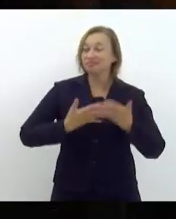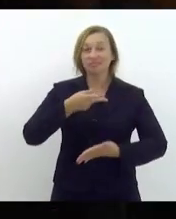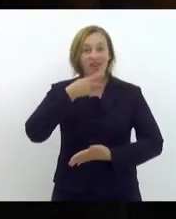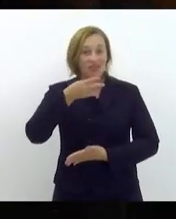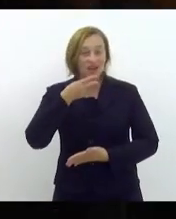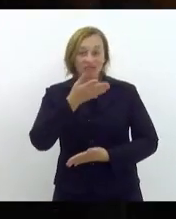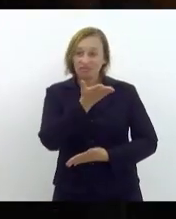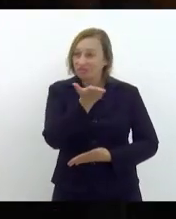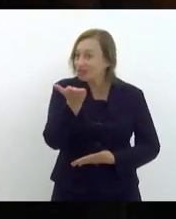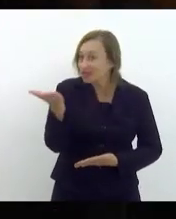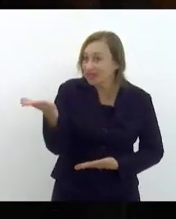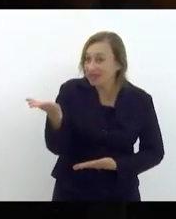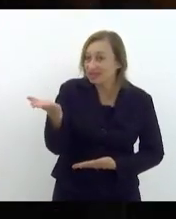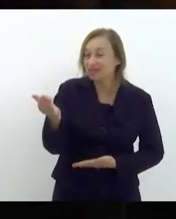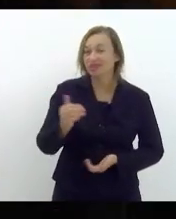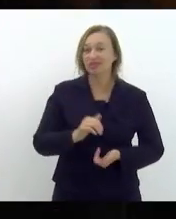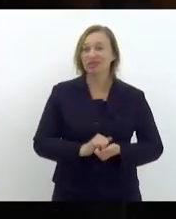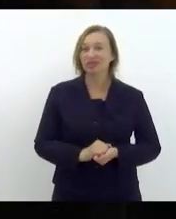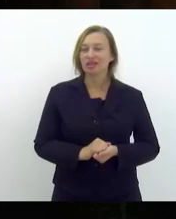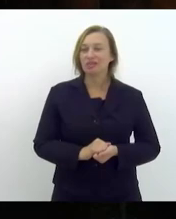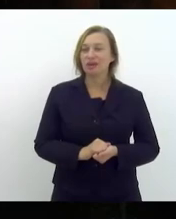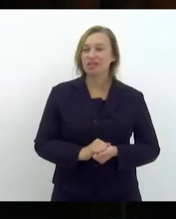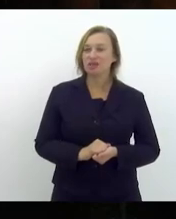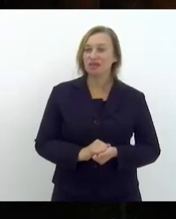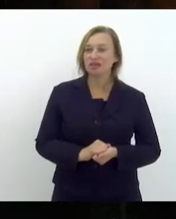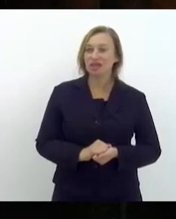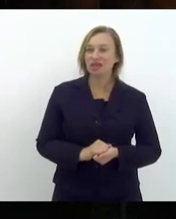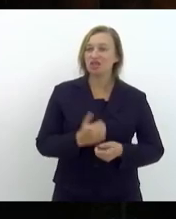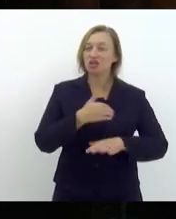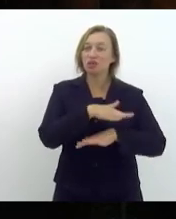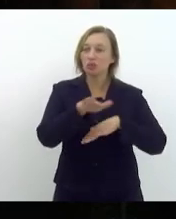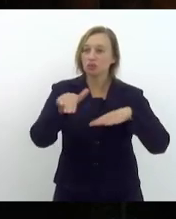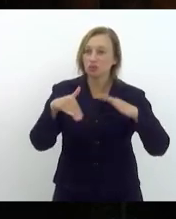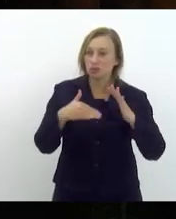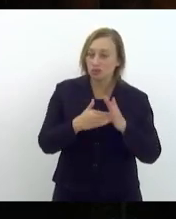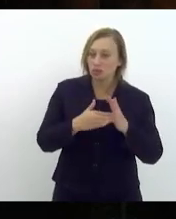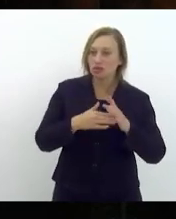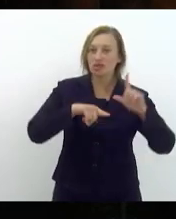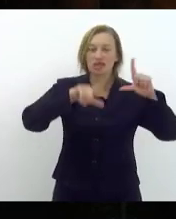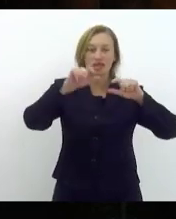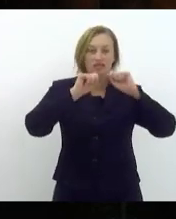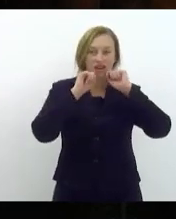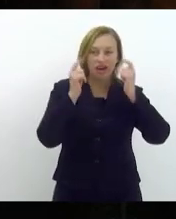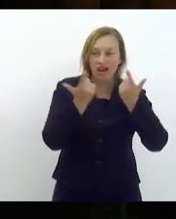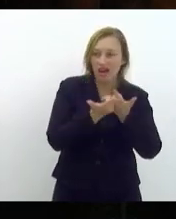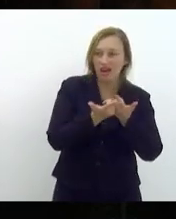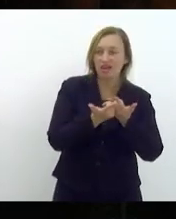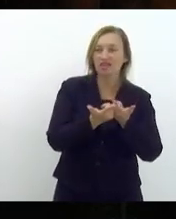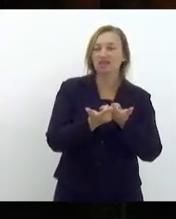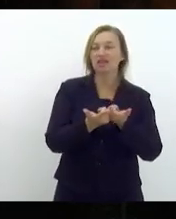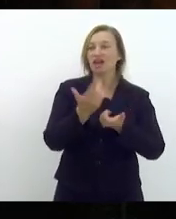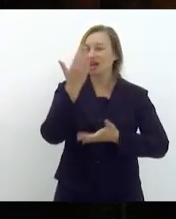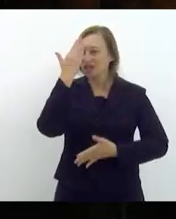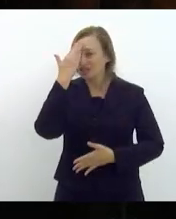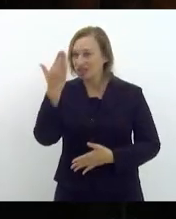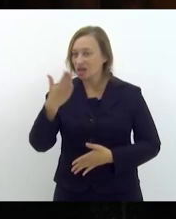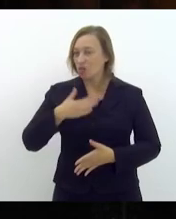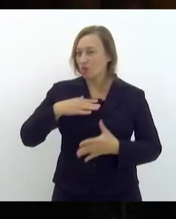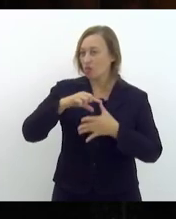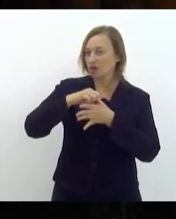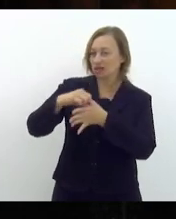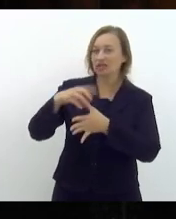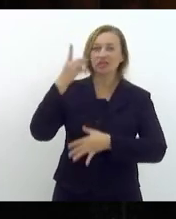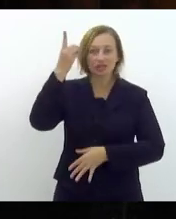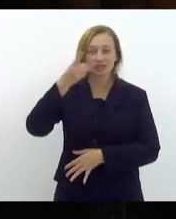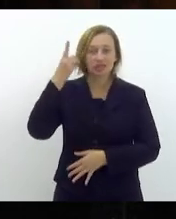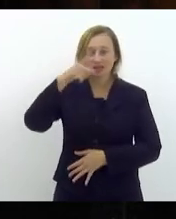vocês com toda telespectadores TV LED agradecer meu líder Deputado